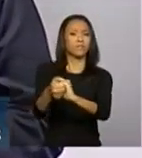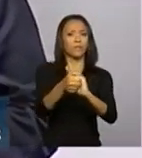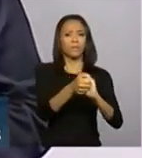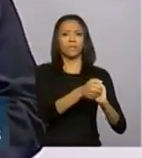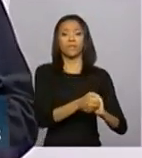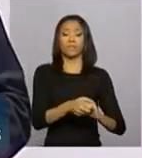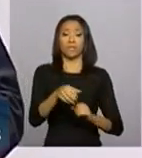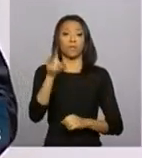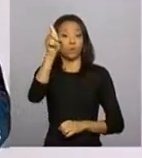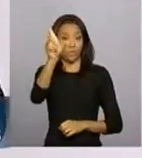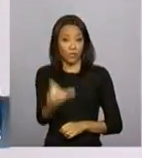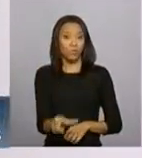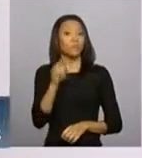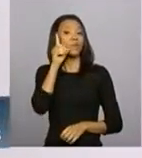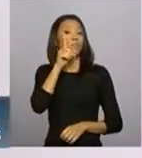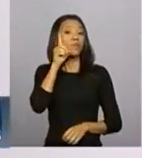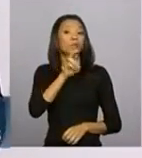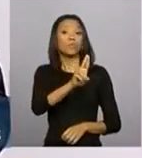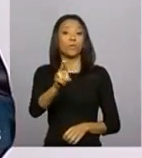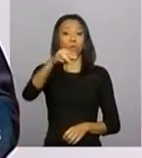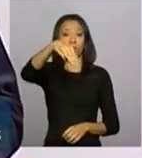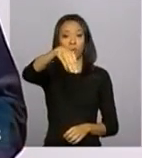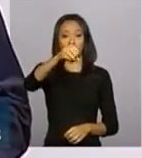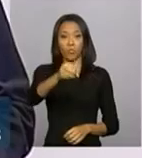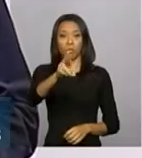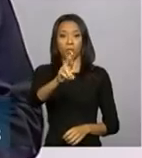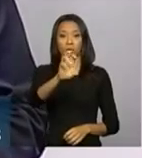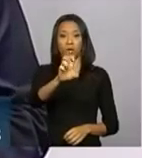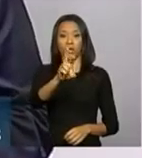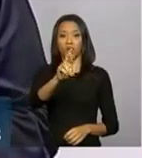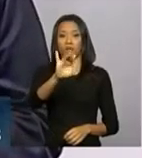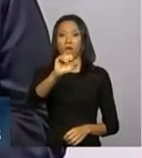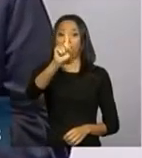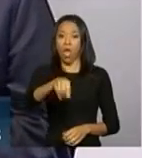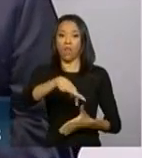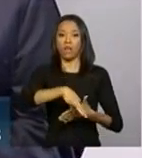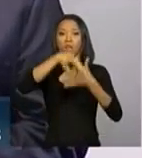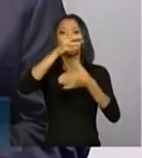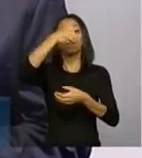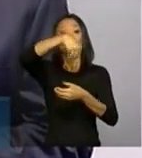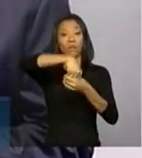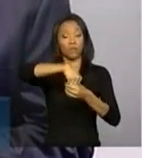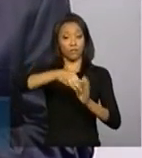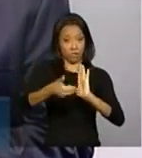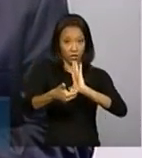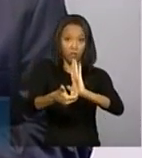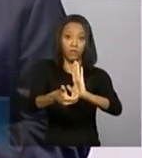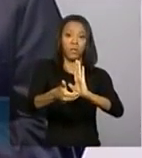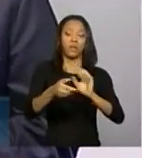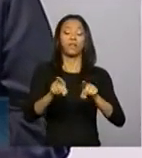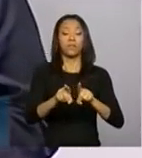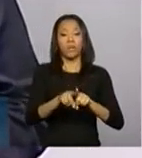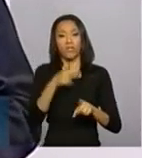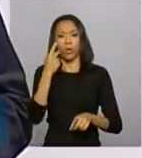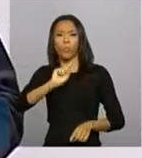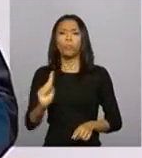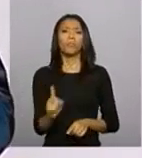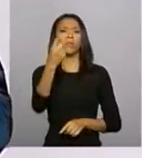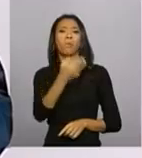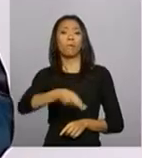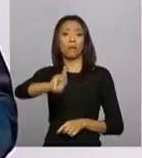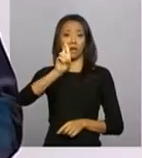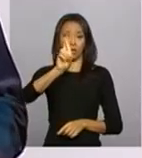deputado Moreira Mendes, nosso líder na Câmara dos Deputados. Em conjunto com ele, citar aqui o nosso primeiro líder, deputado